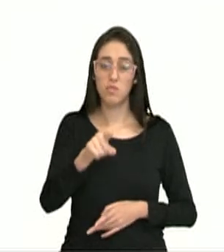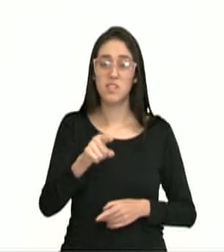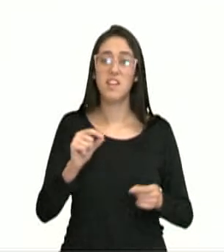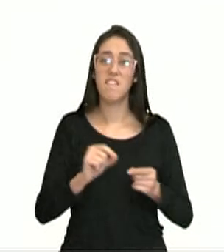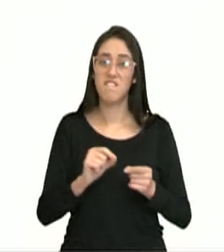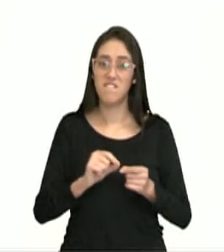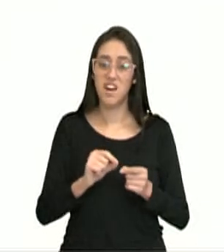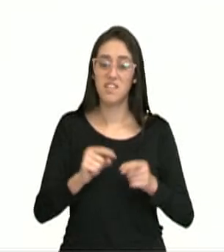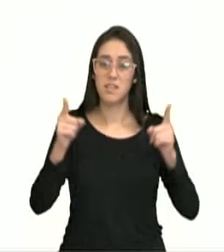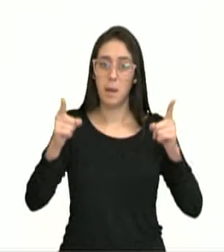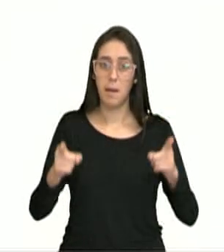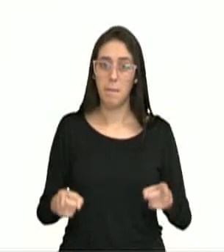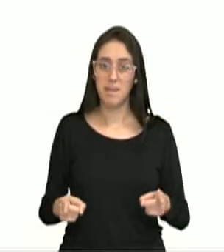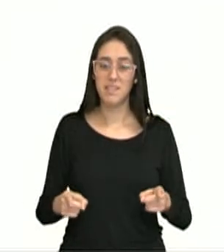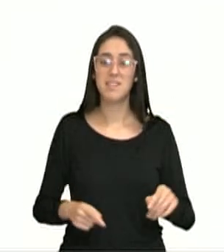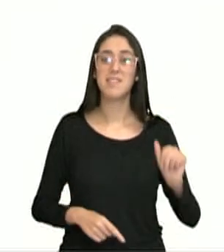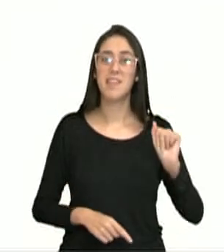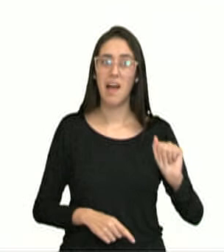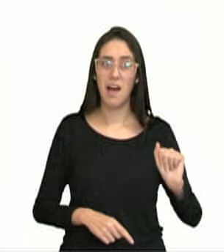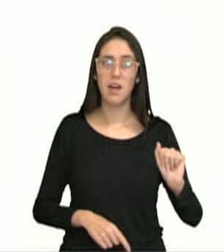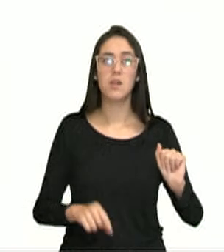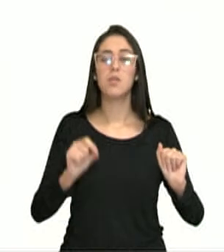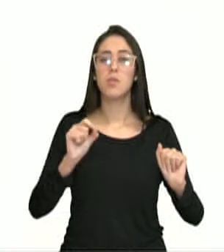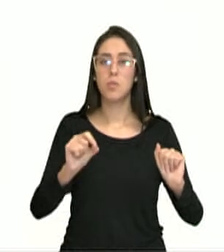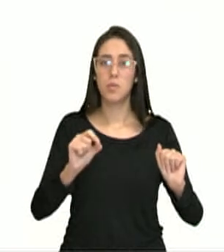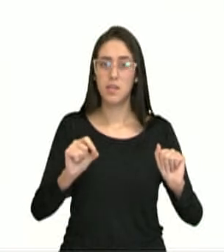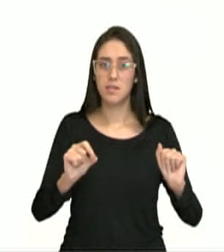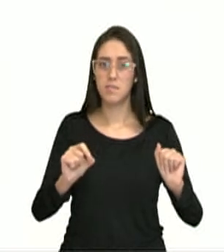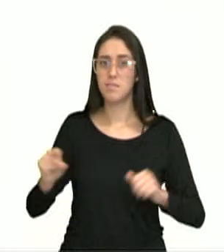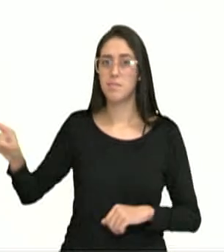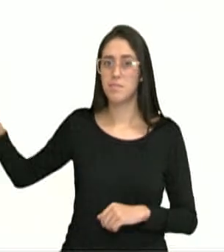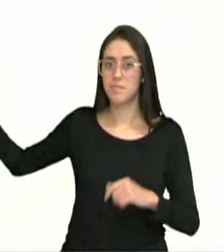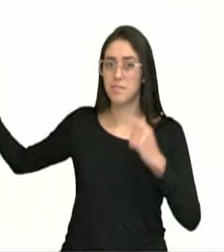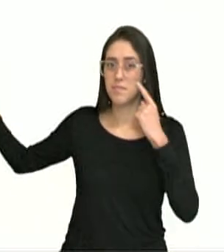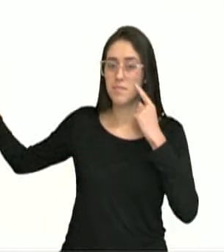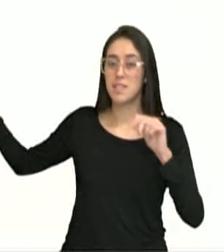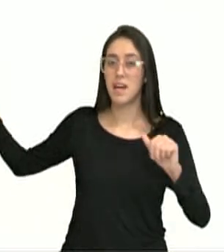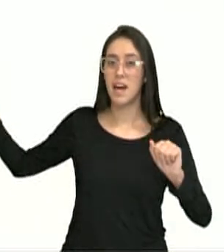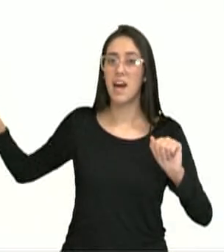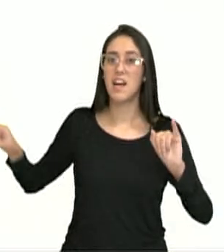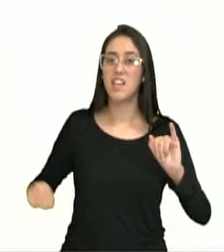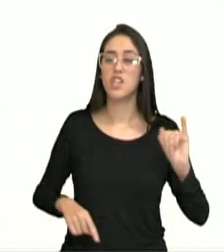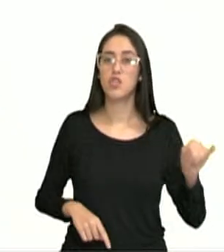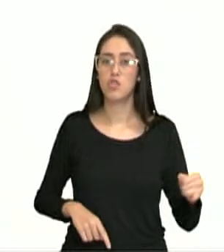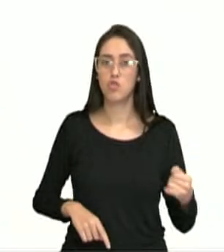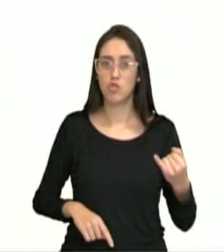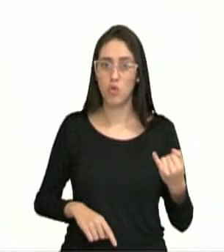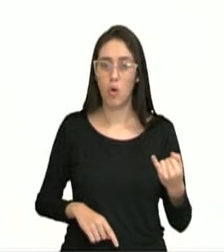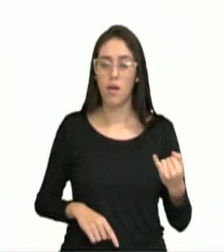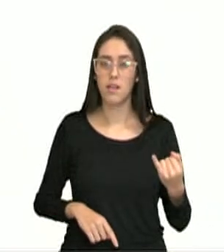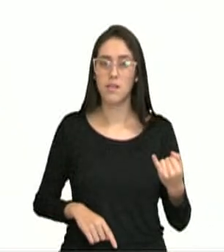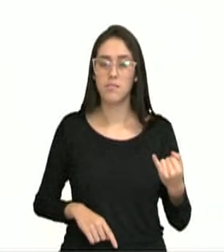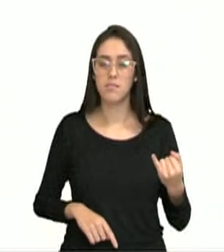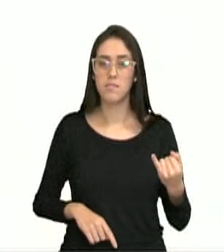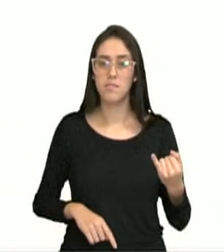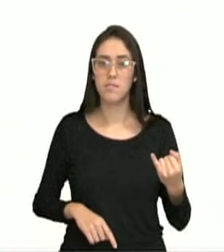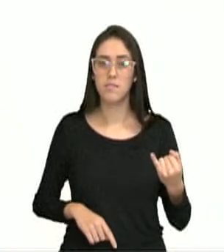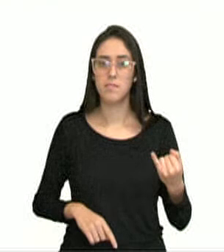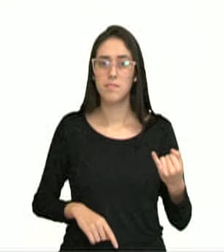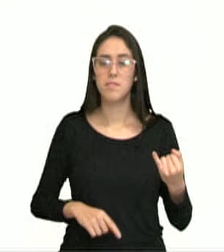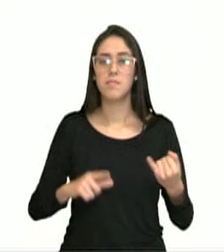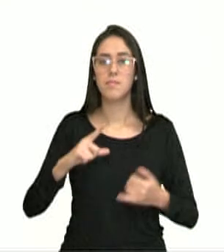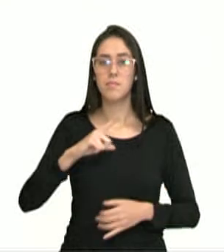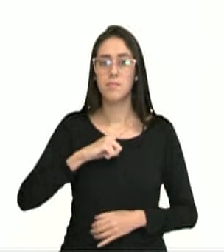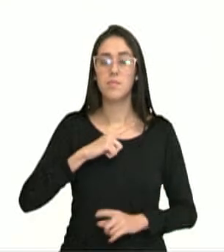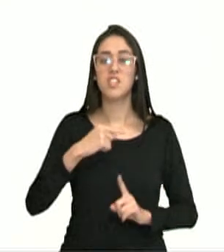uma matriz A, onde eu tenho A e J através de